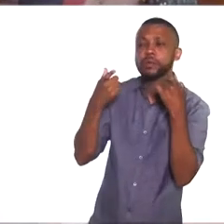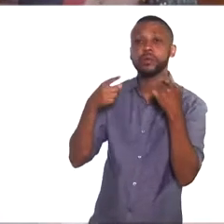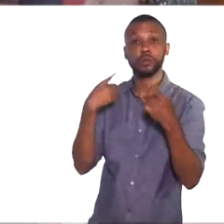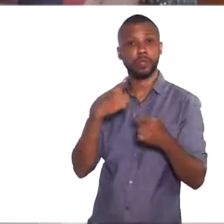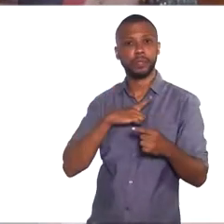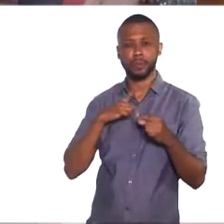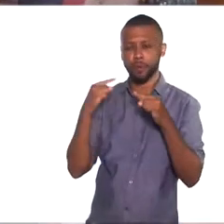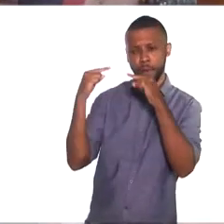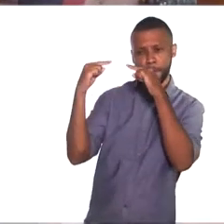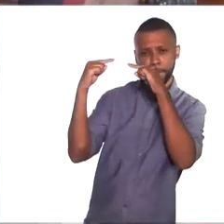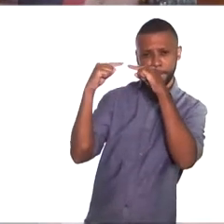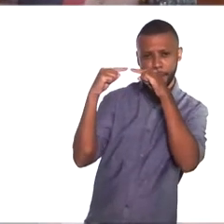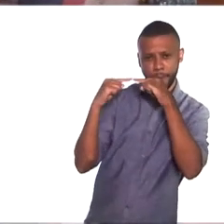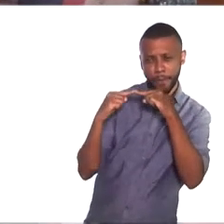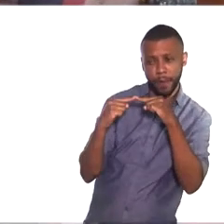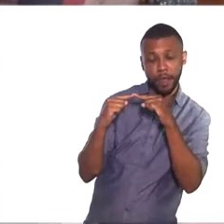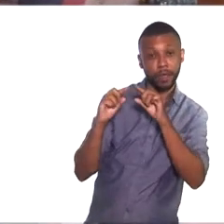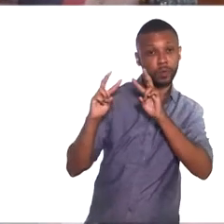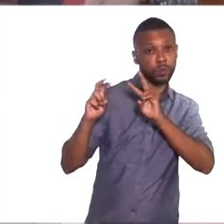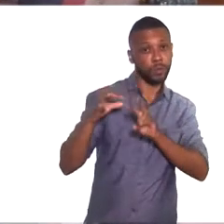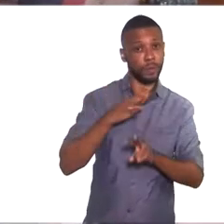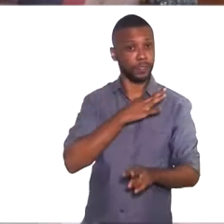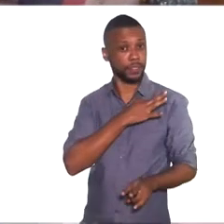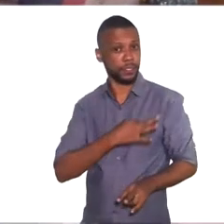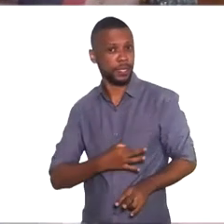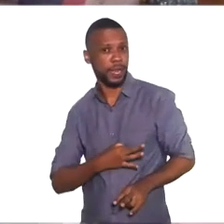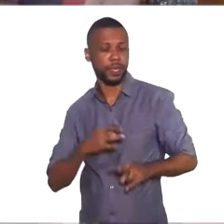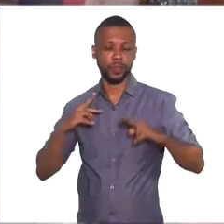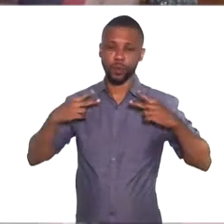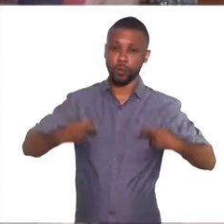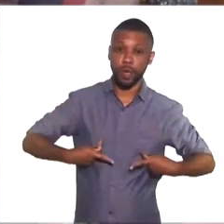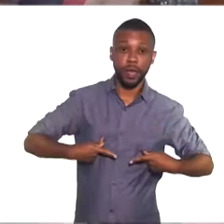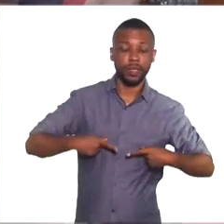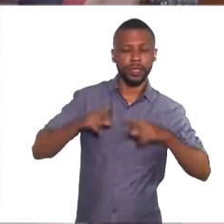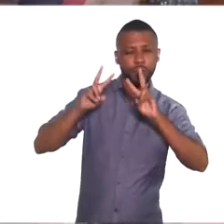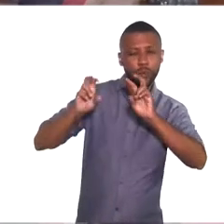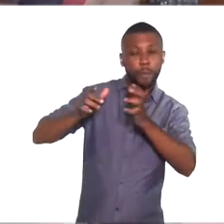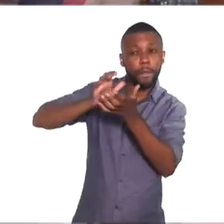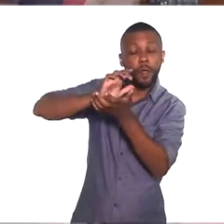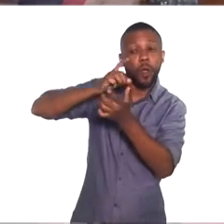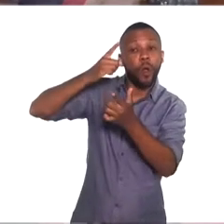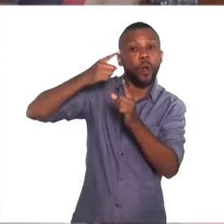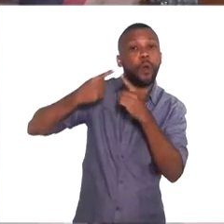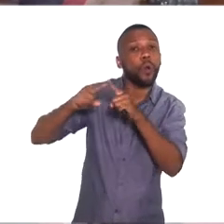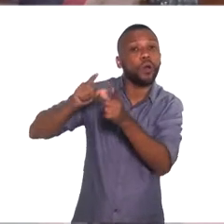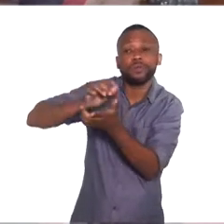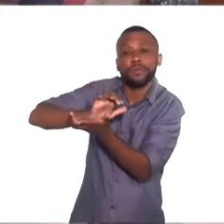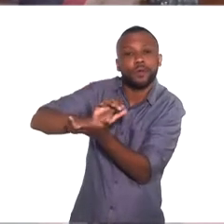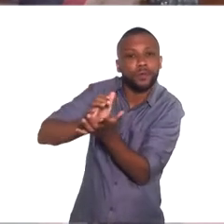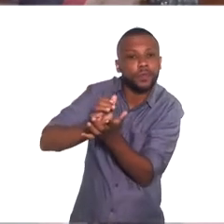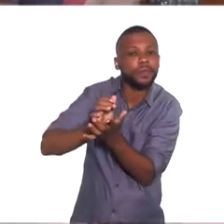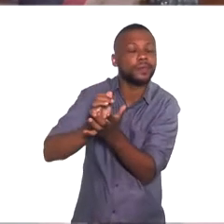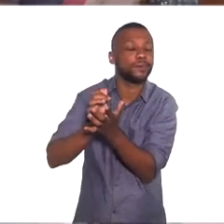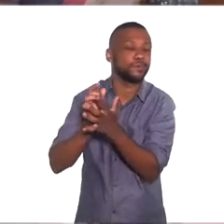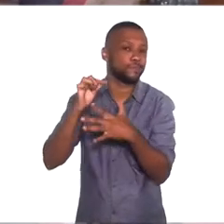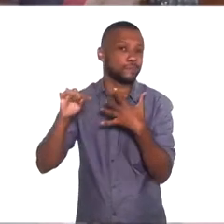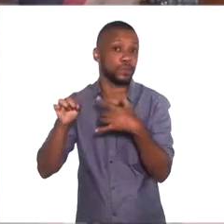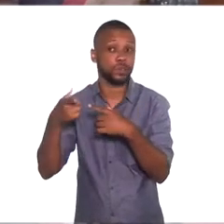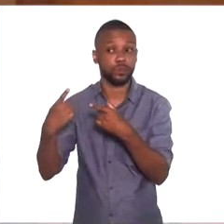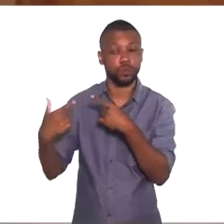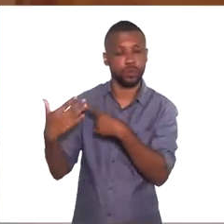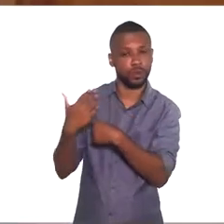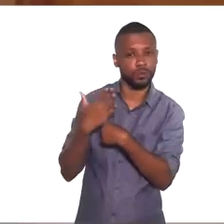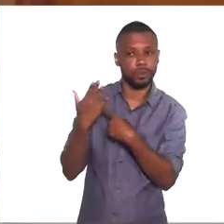nós temos em comum na com relação à dignidade humana coração e intolerâncias do mais nos